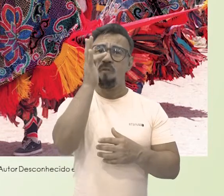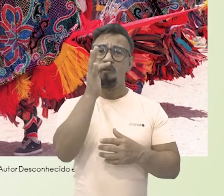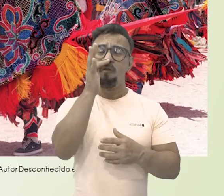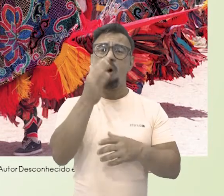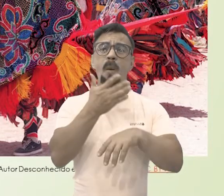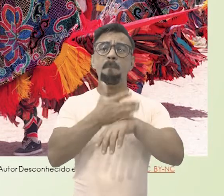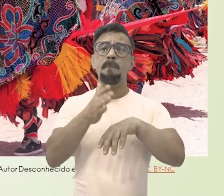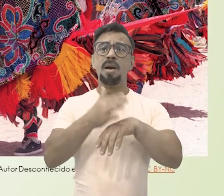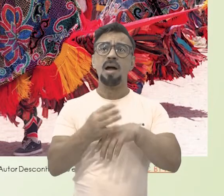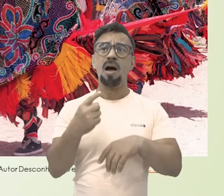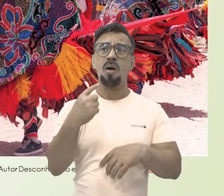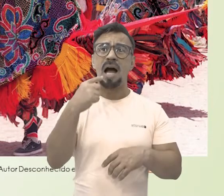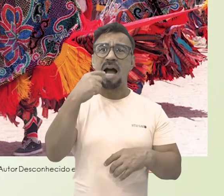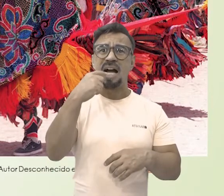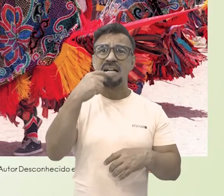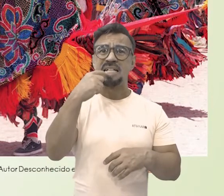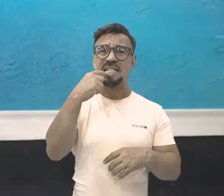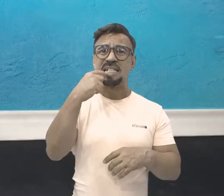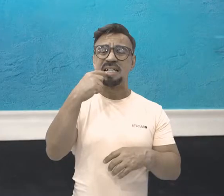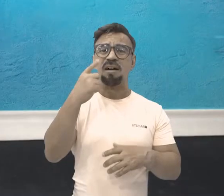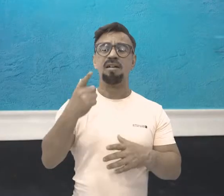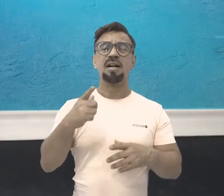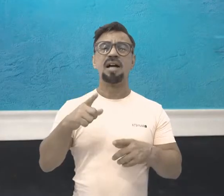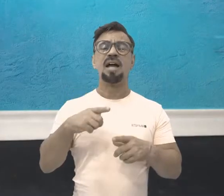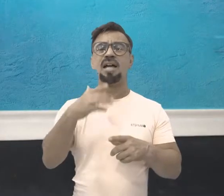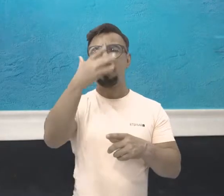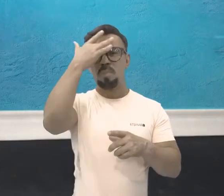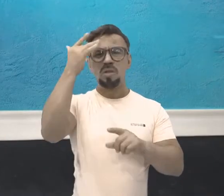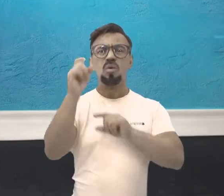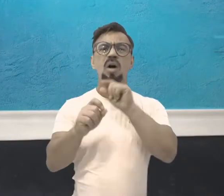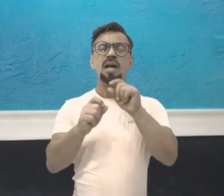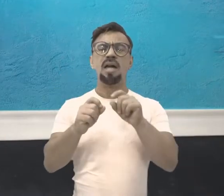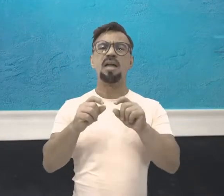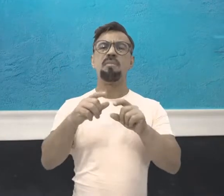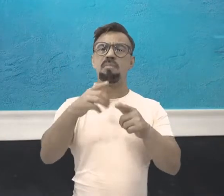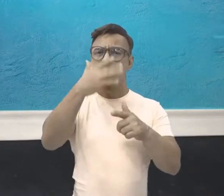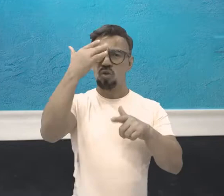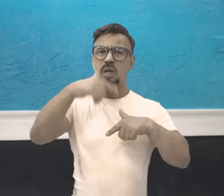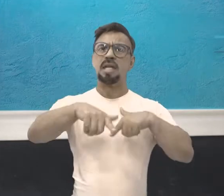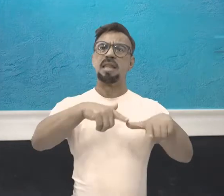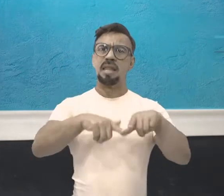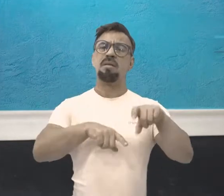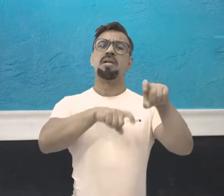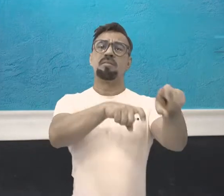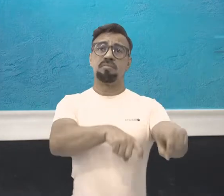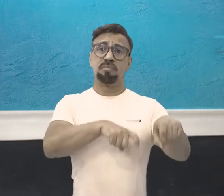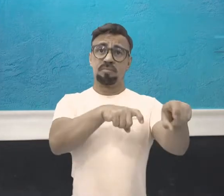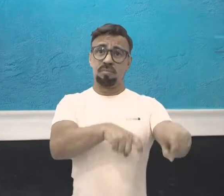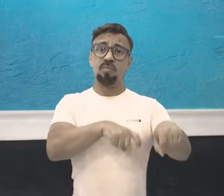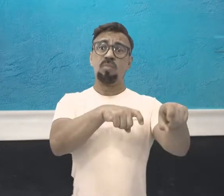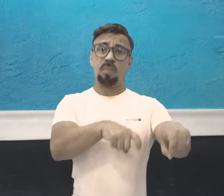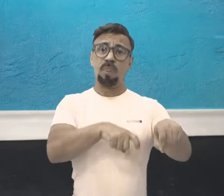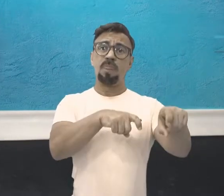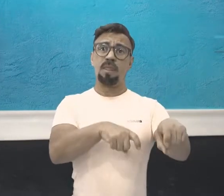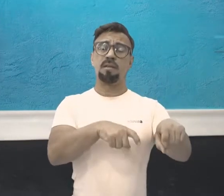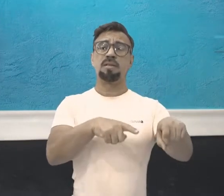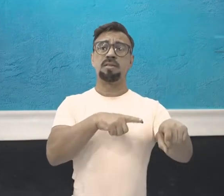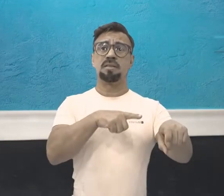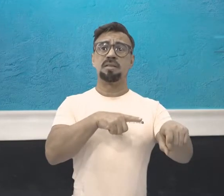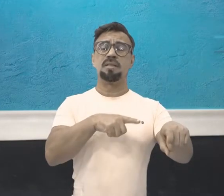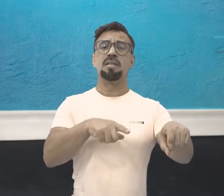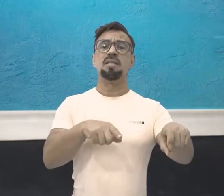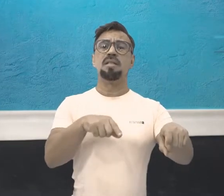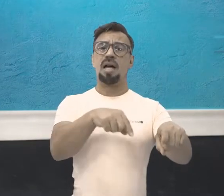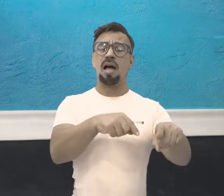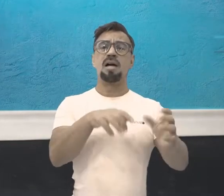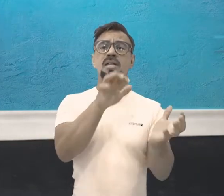esse personagem são os agricultores rurais, trabalhadores rurais da zona da mata